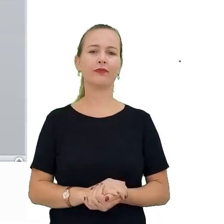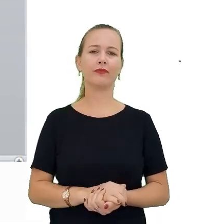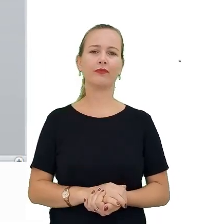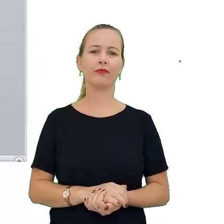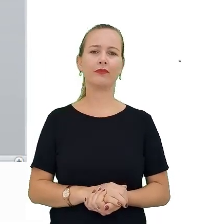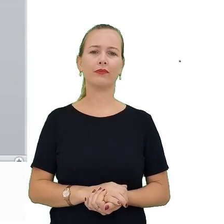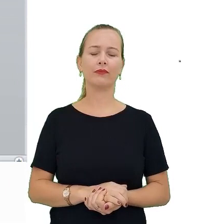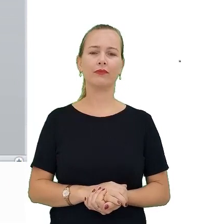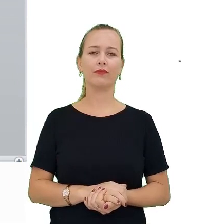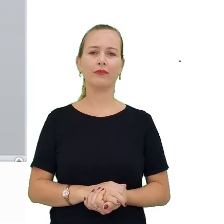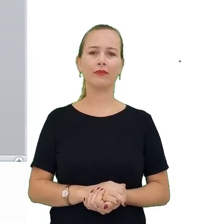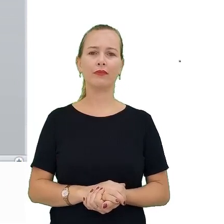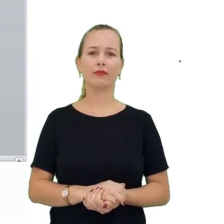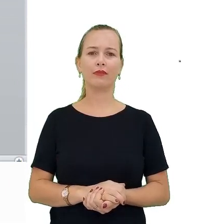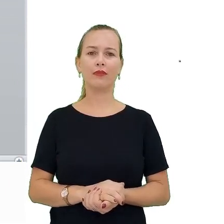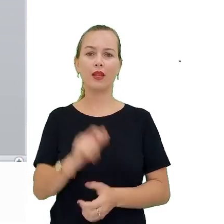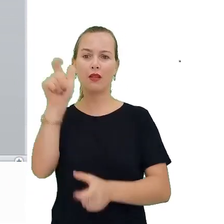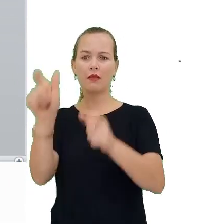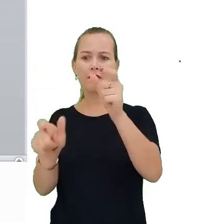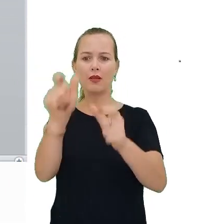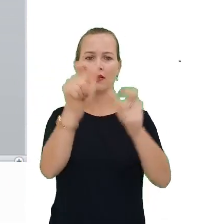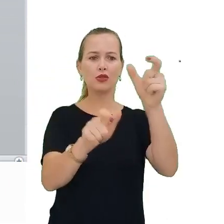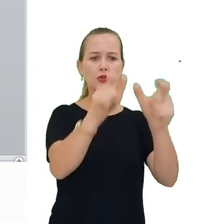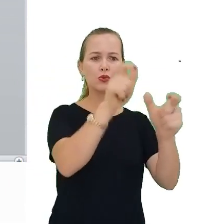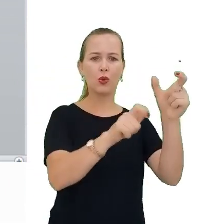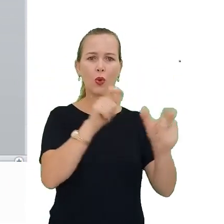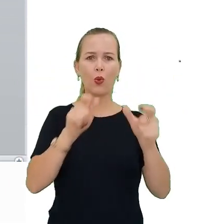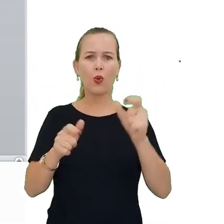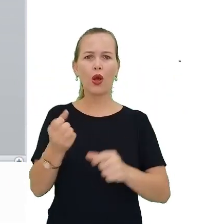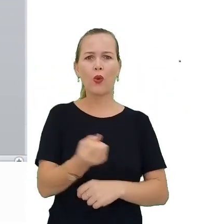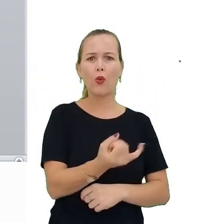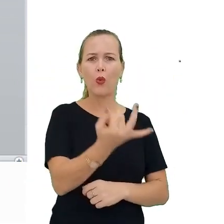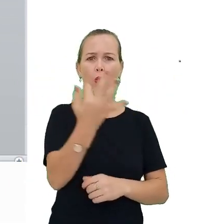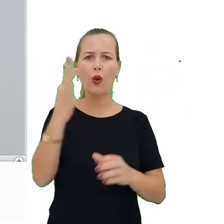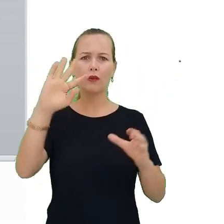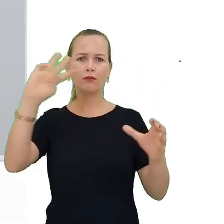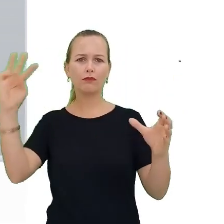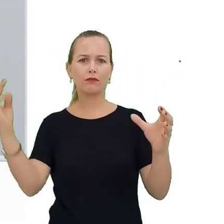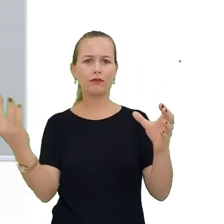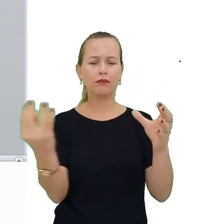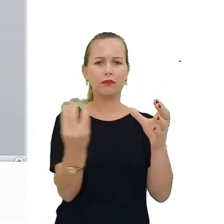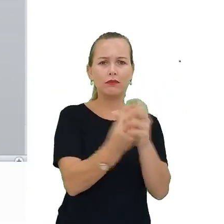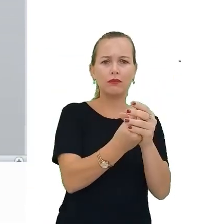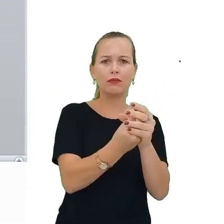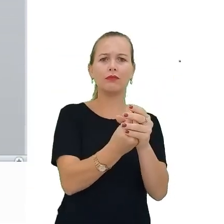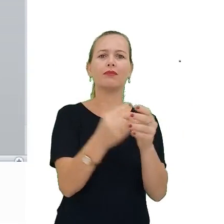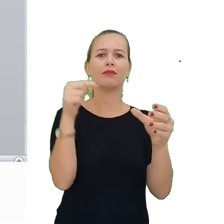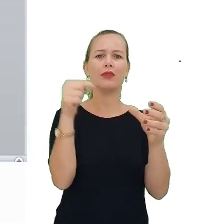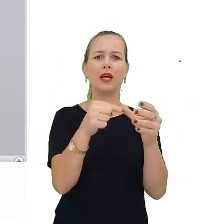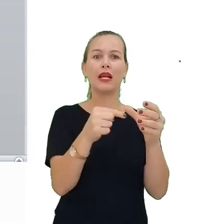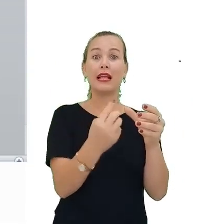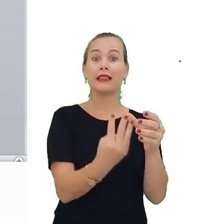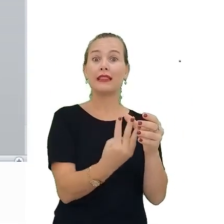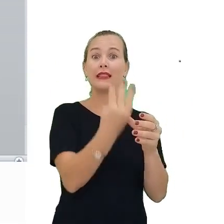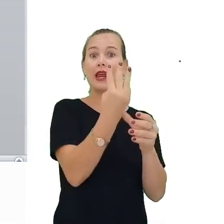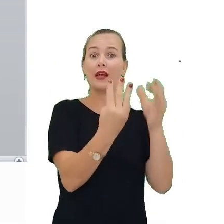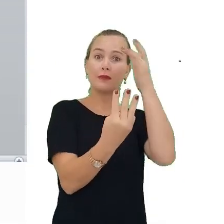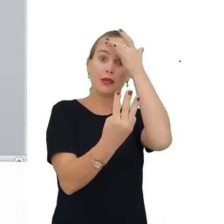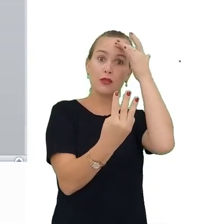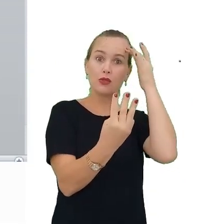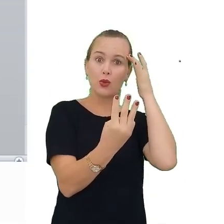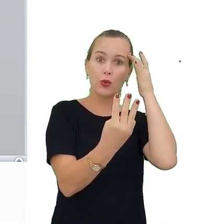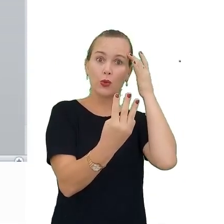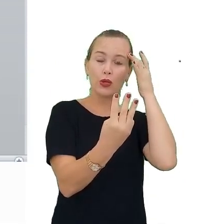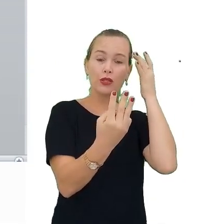No mínimo, quantas pessoas são necessárias reunir para garantir que 3 façam aniversário no mesmo dia da semana?